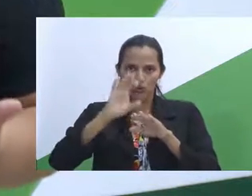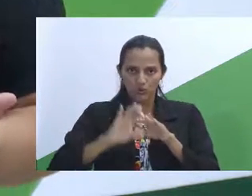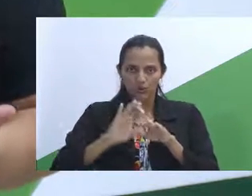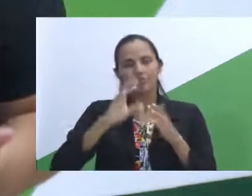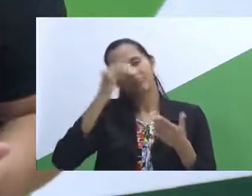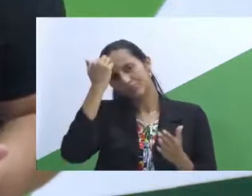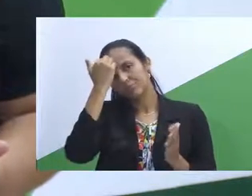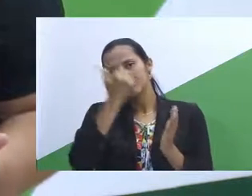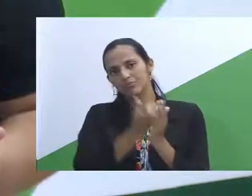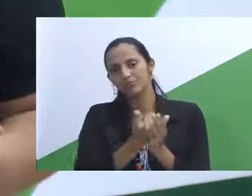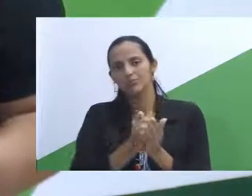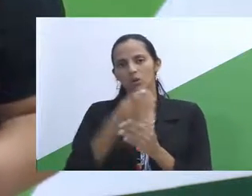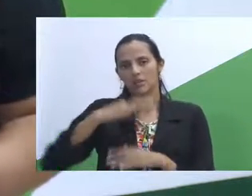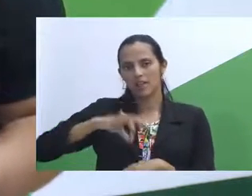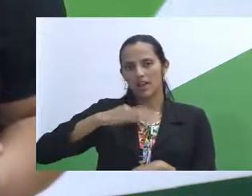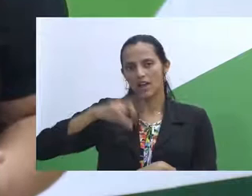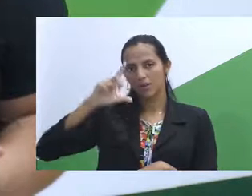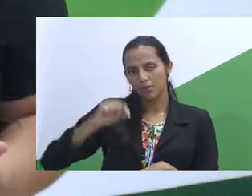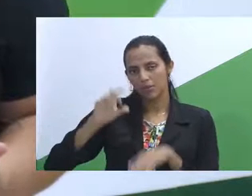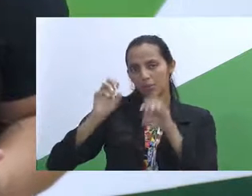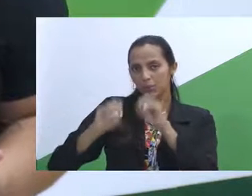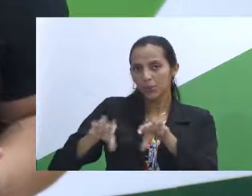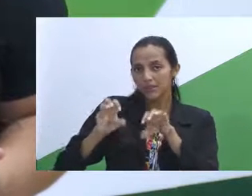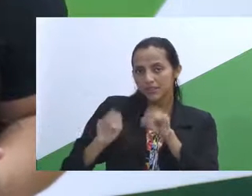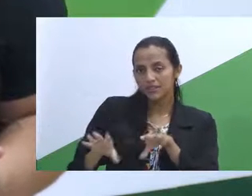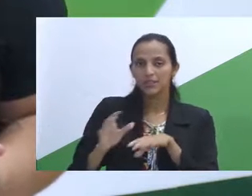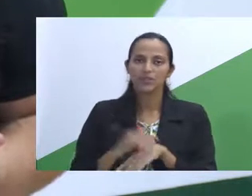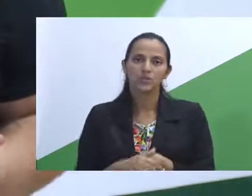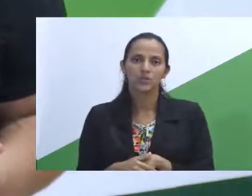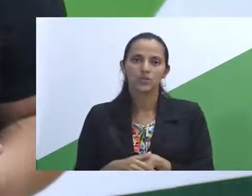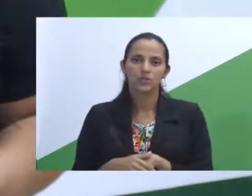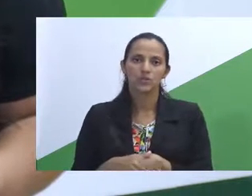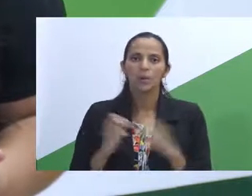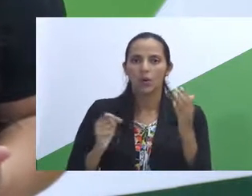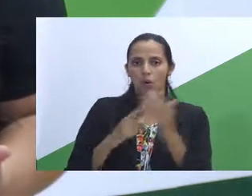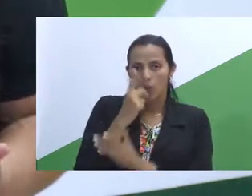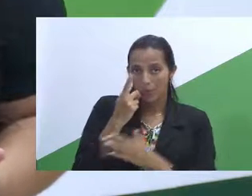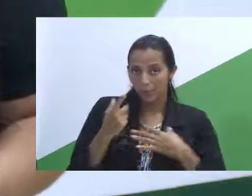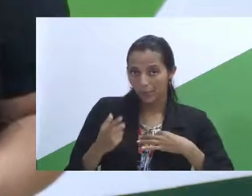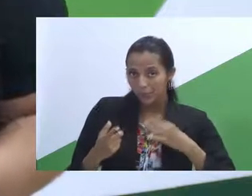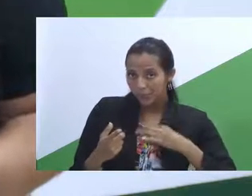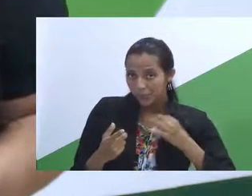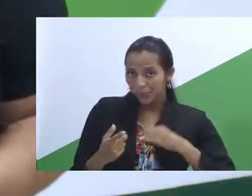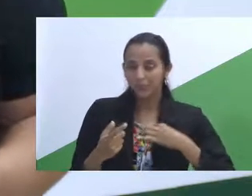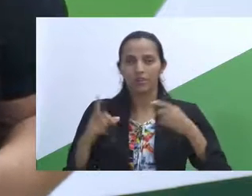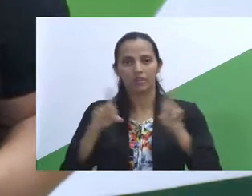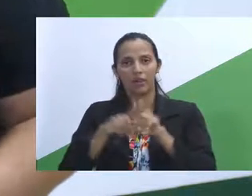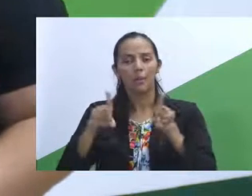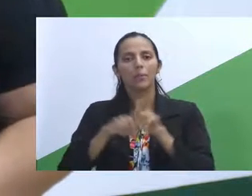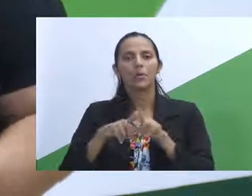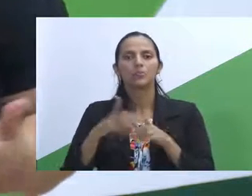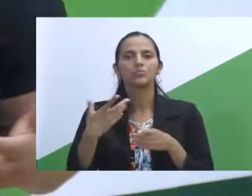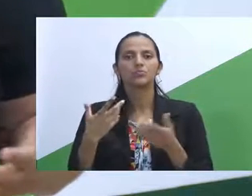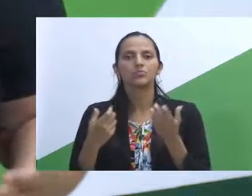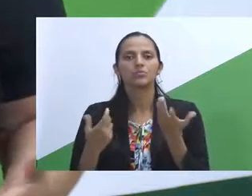né? Para a educação, para comprar roupas, né? Para servir, então, aí ao